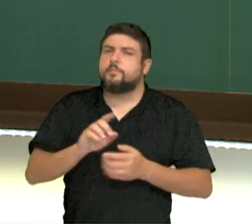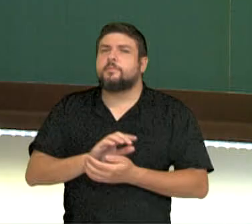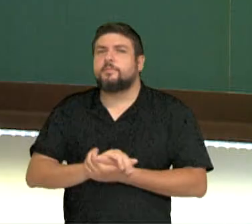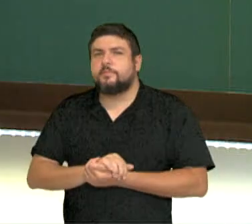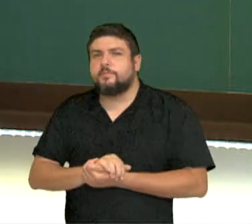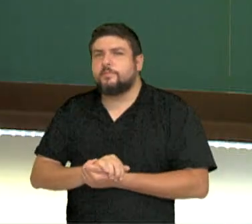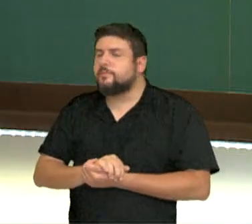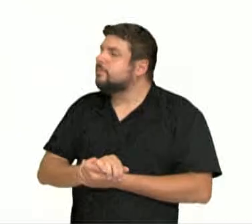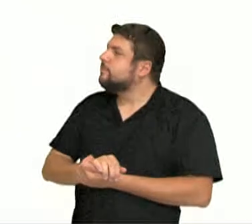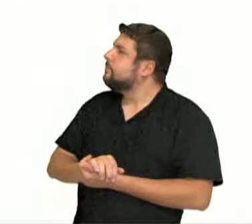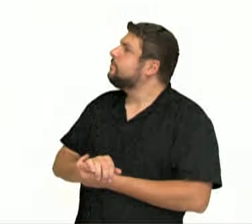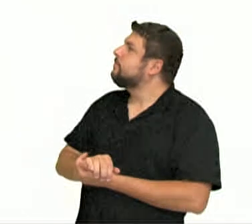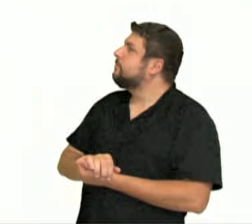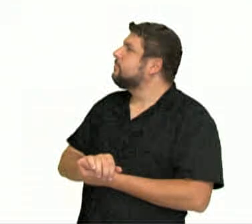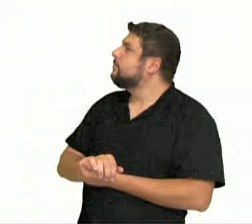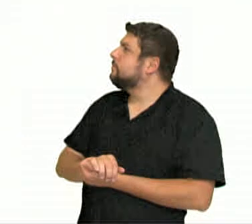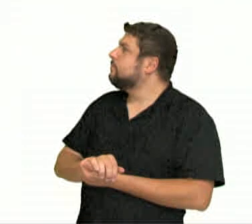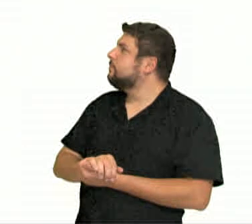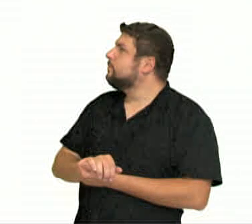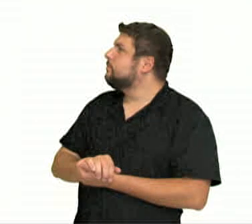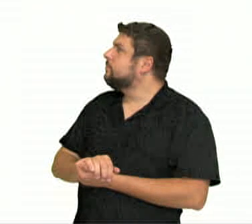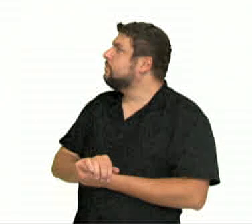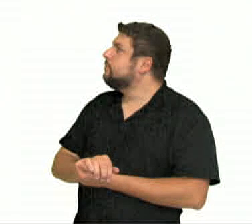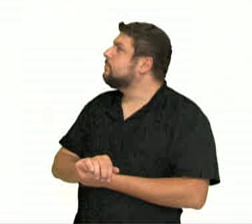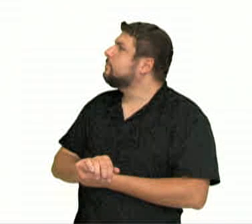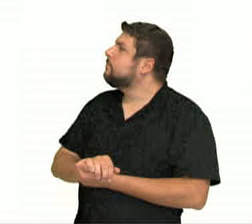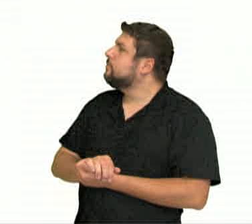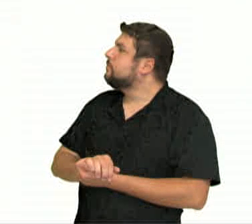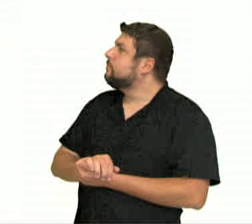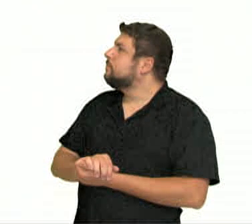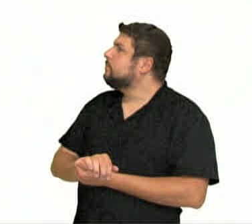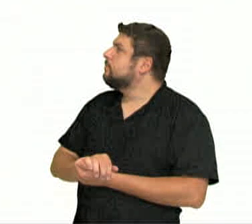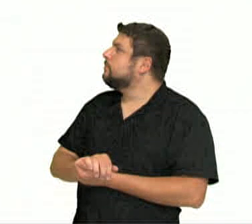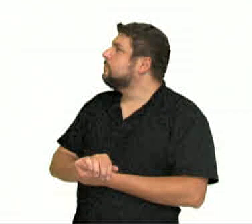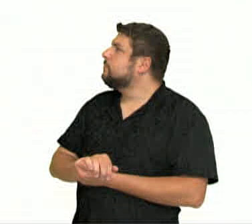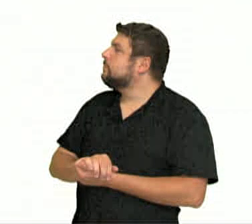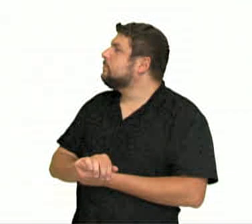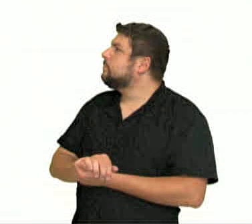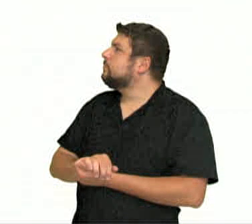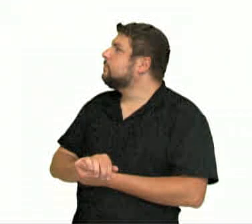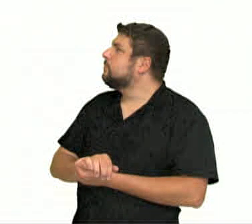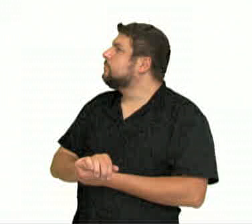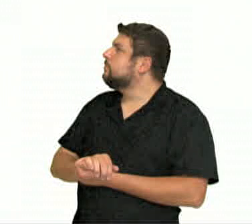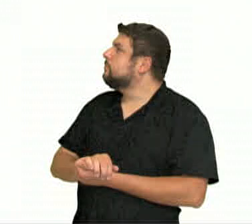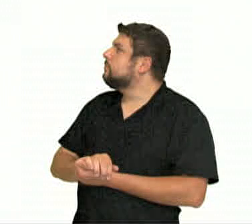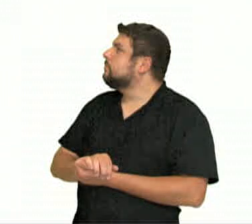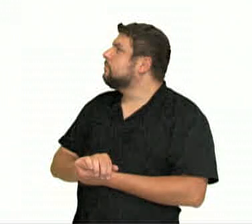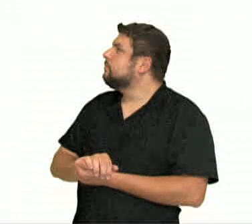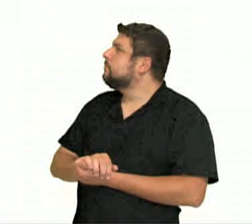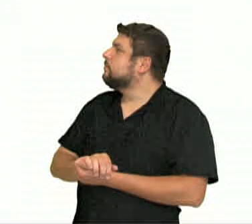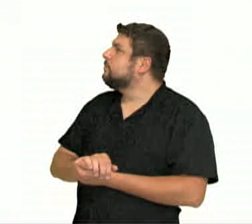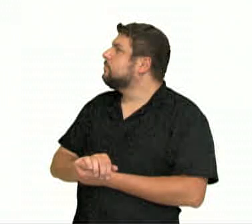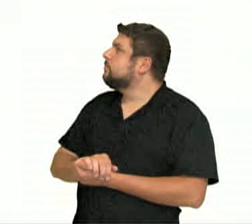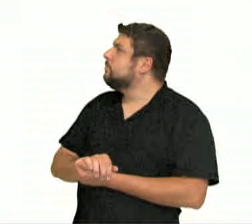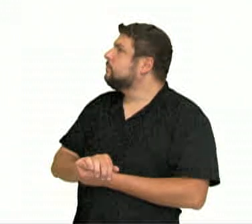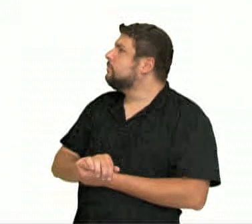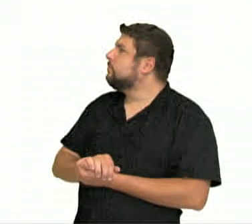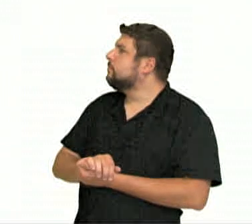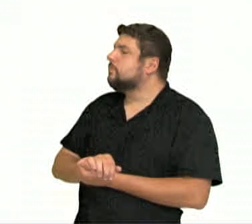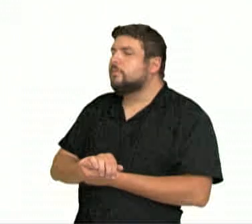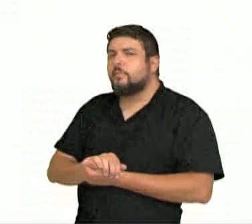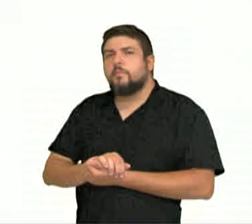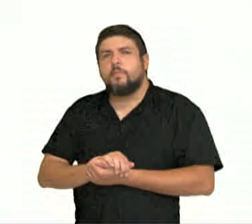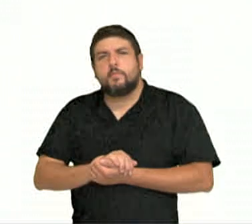se pode evaluar a uma persona unicamente por como ela é fisicamente?